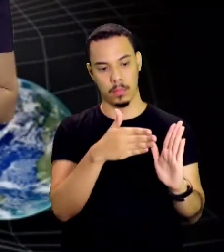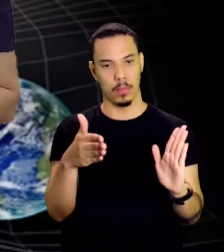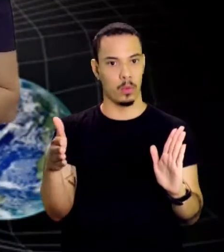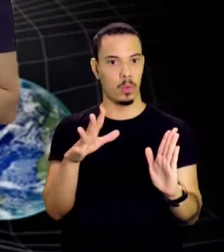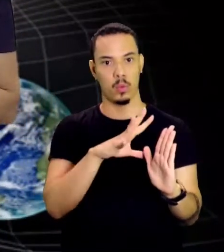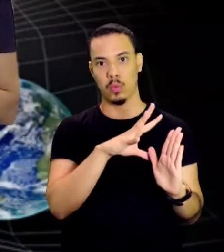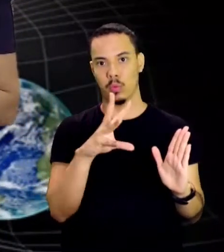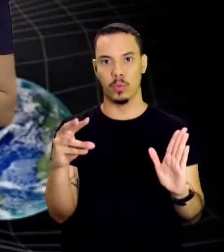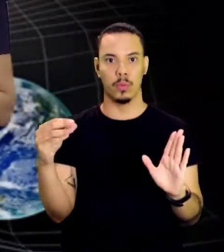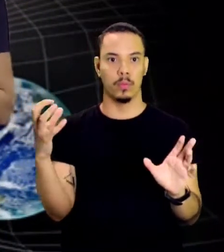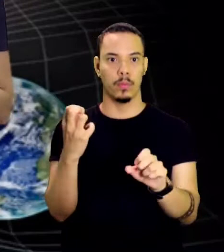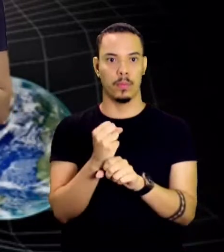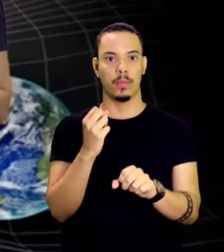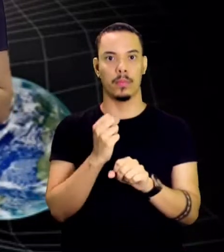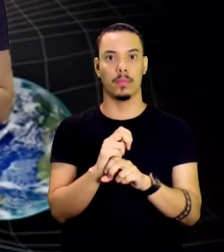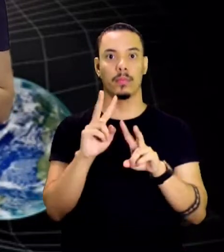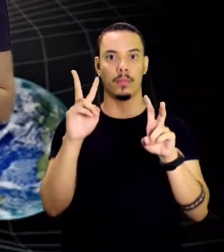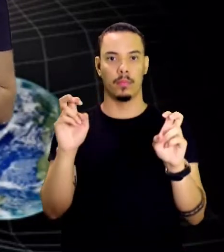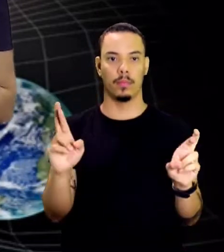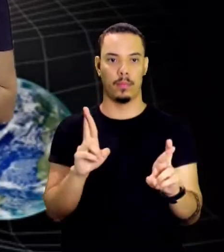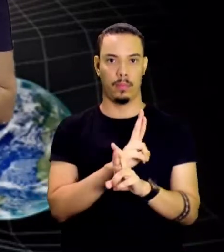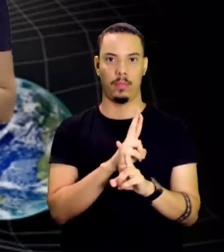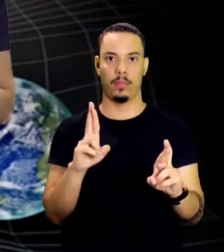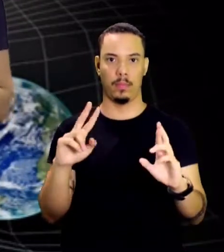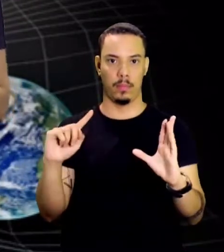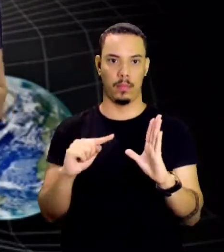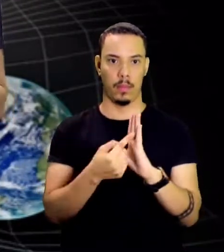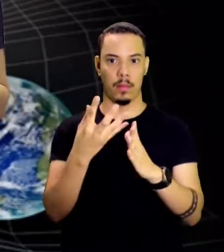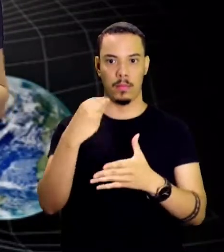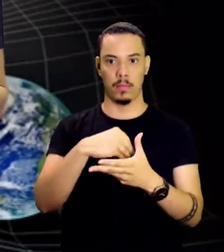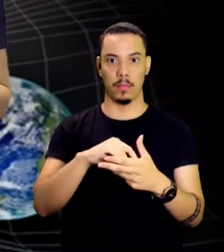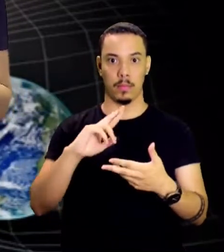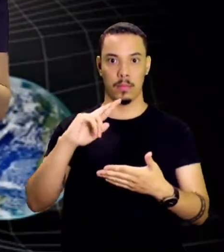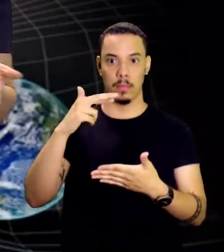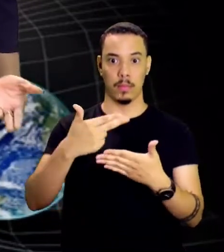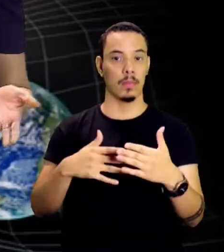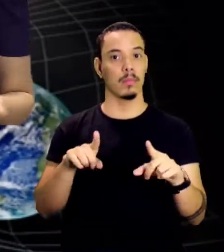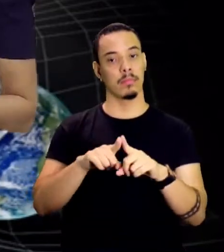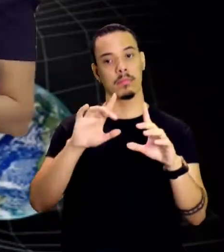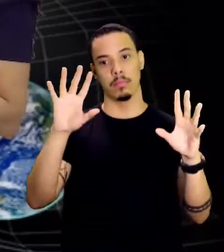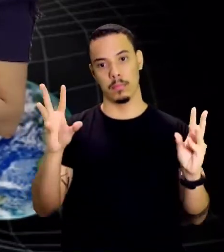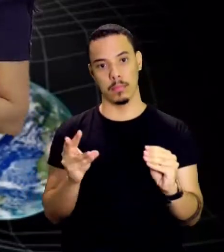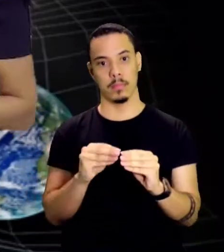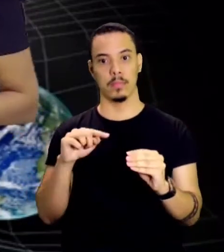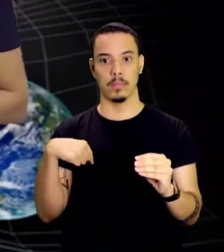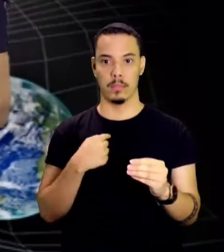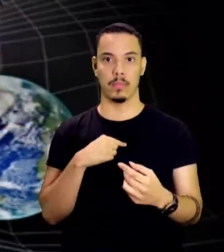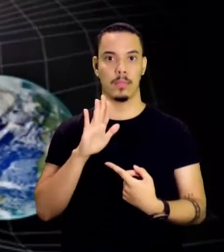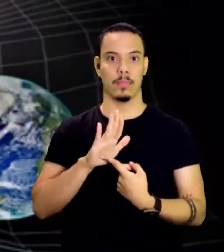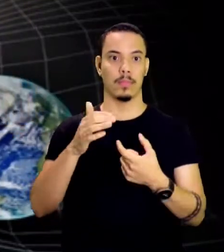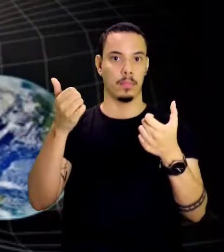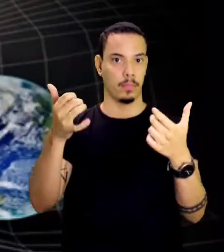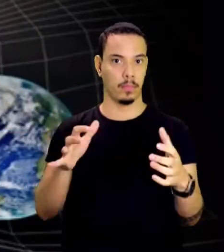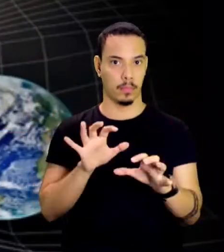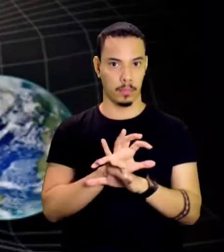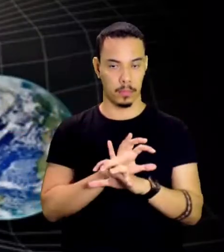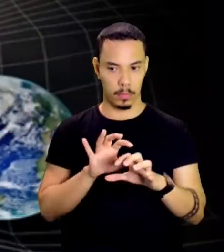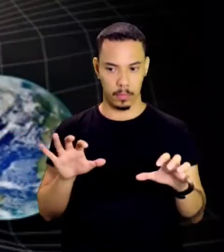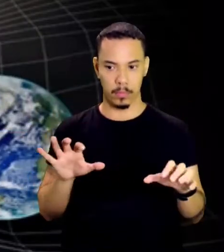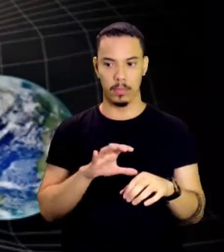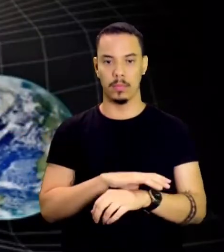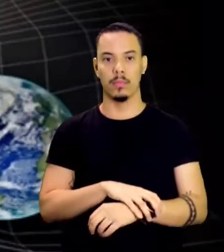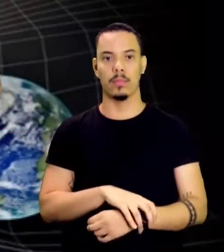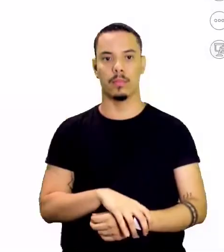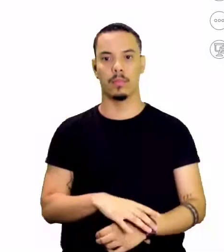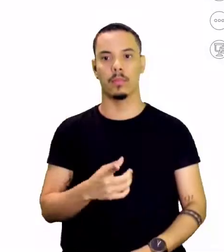segundo vídeo de em relação a este ponto de referência bem comum nós representamos dessa forma né então